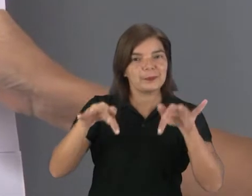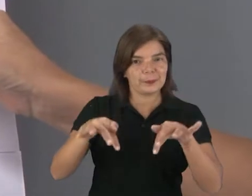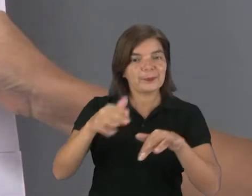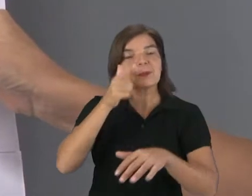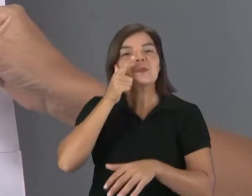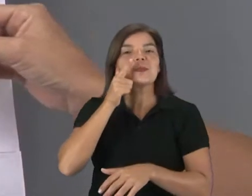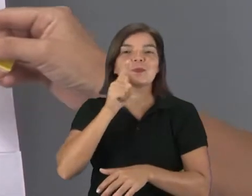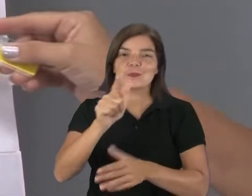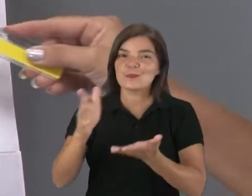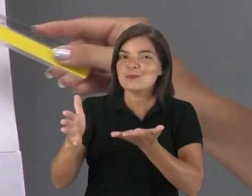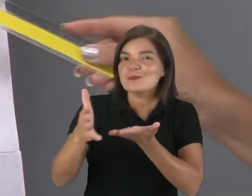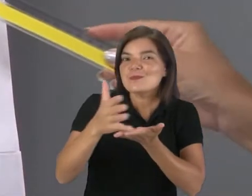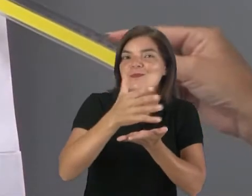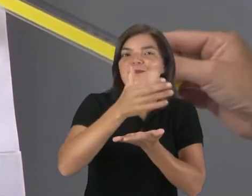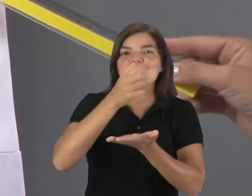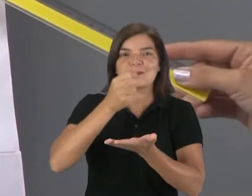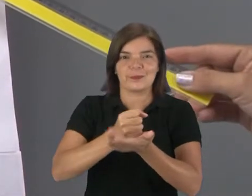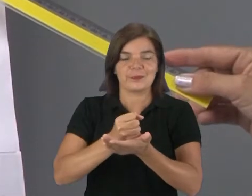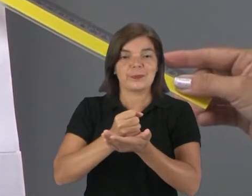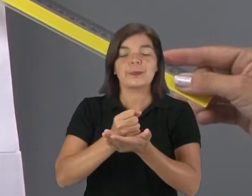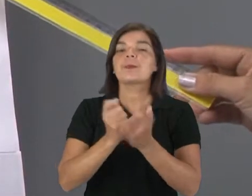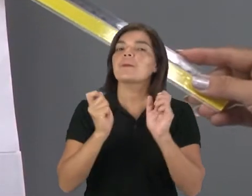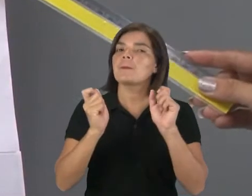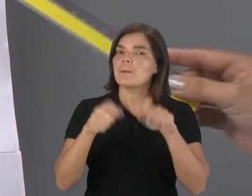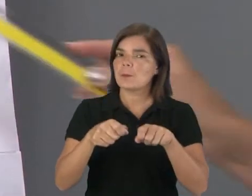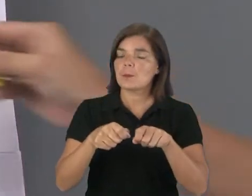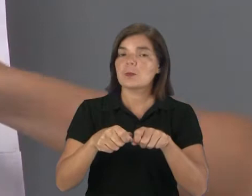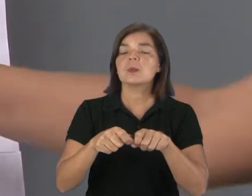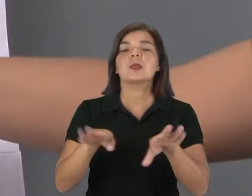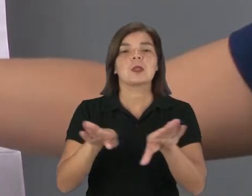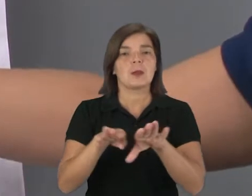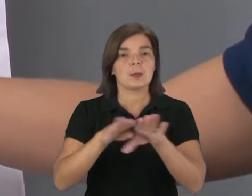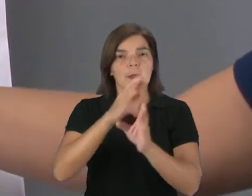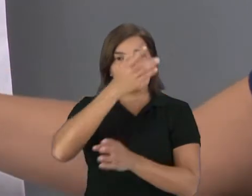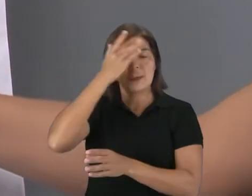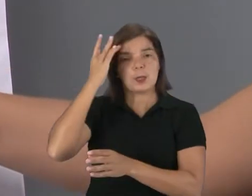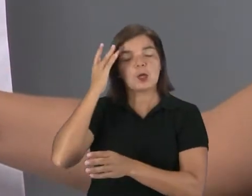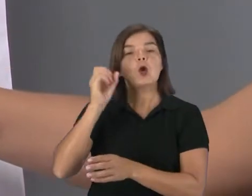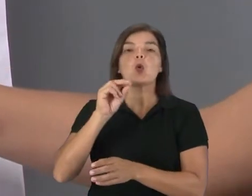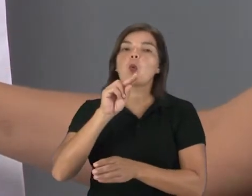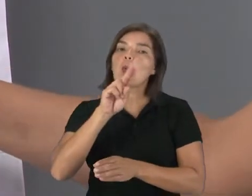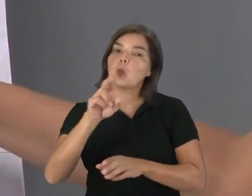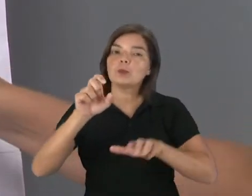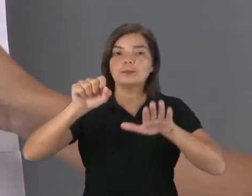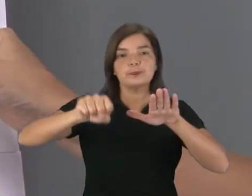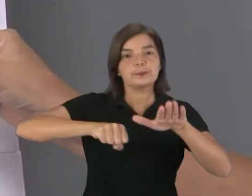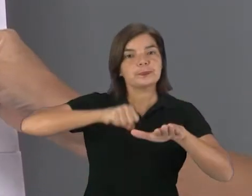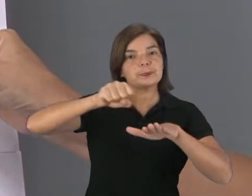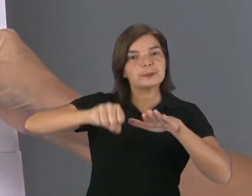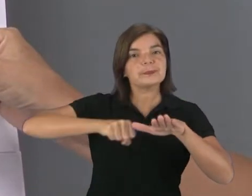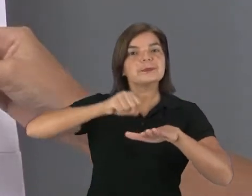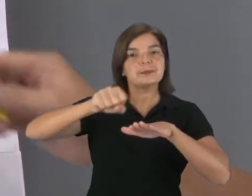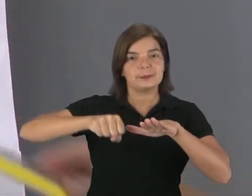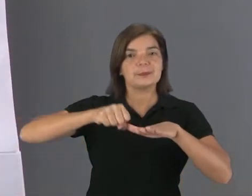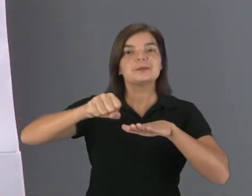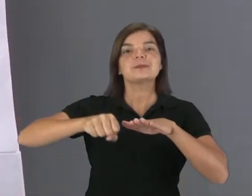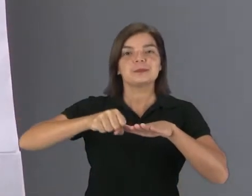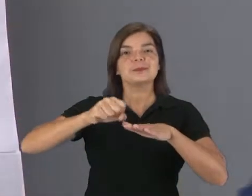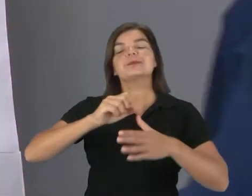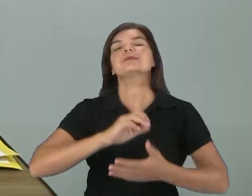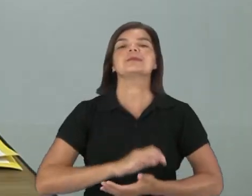o resultado. A colheita pode ser manual ou mecanizada, com